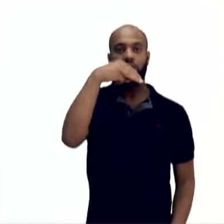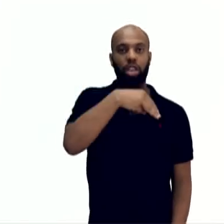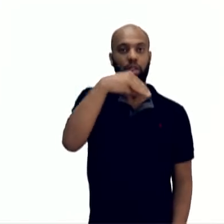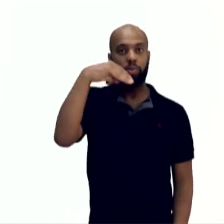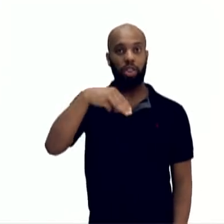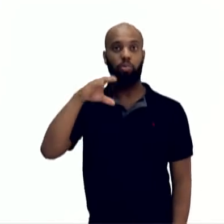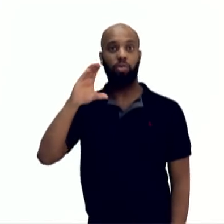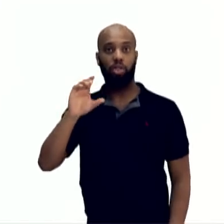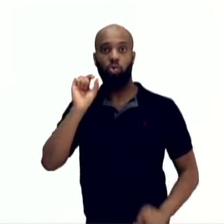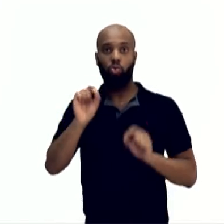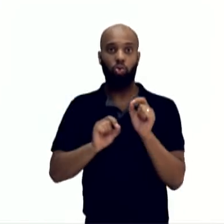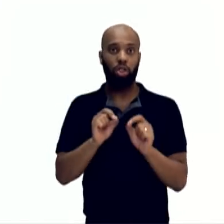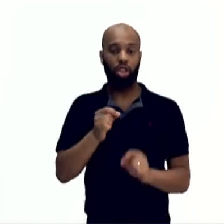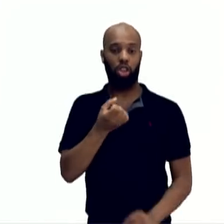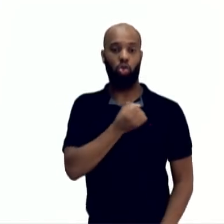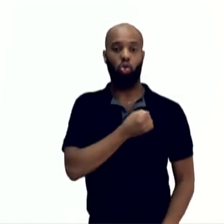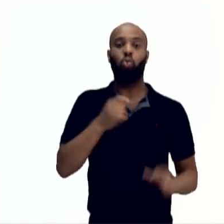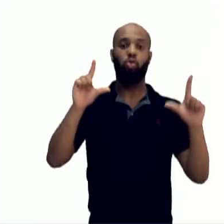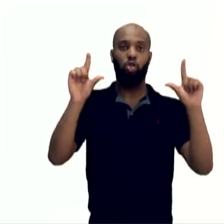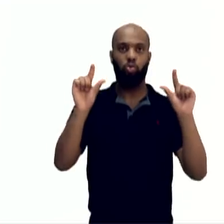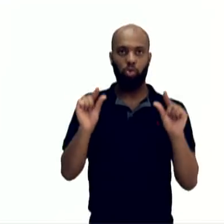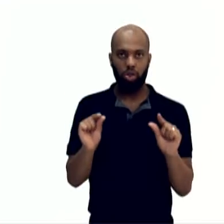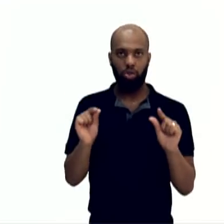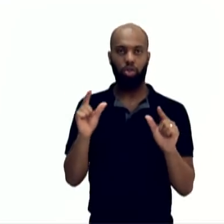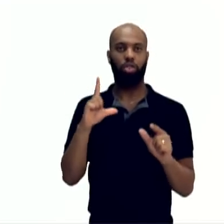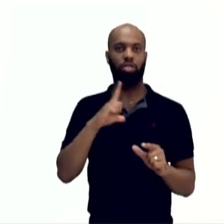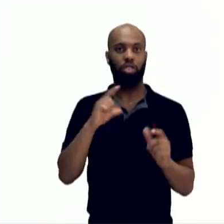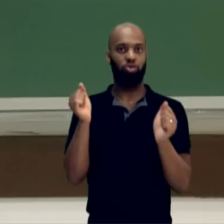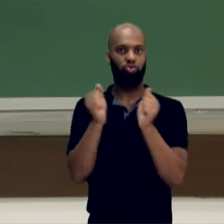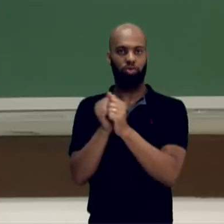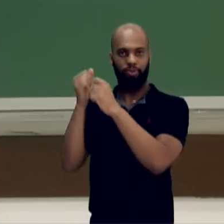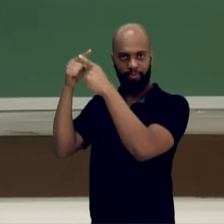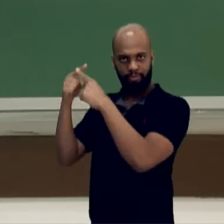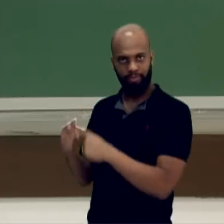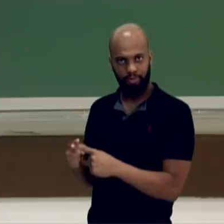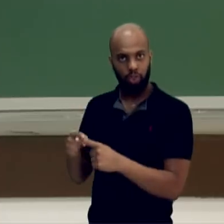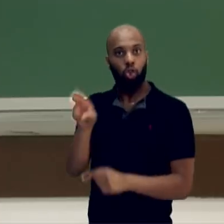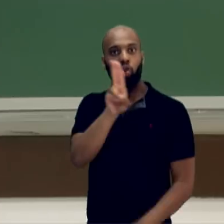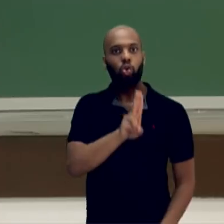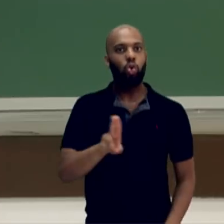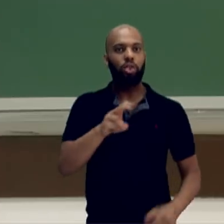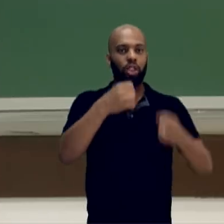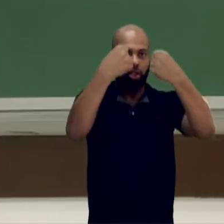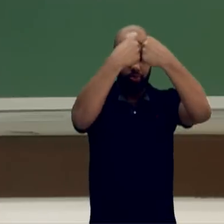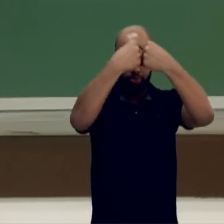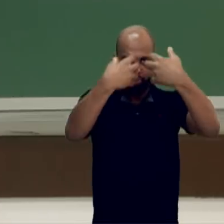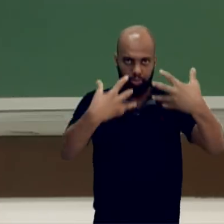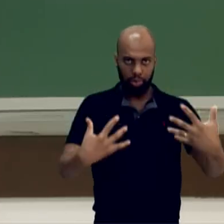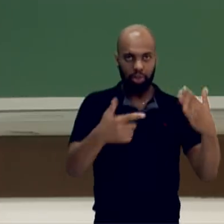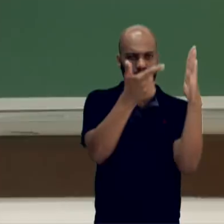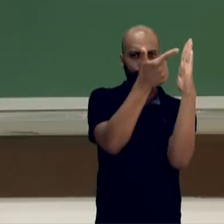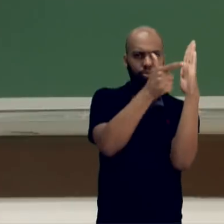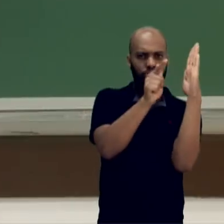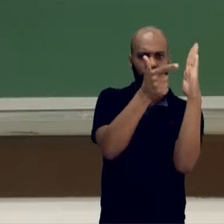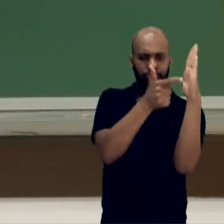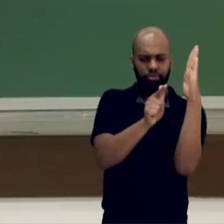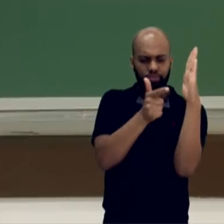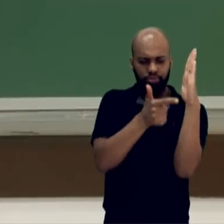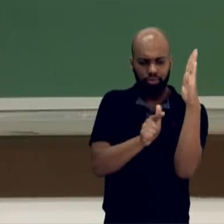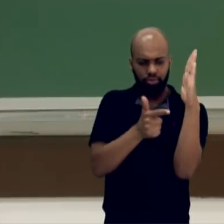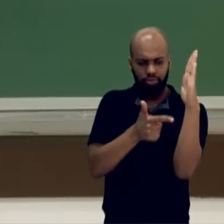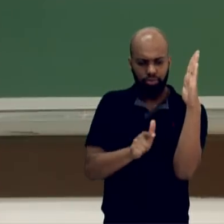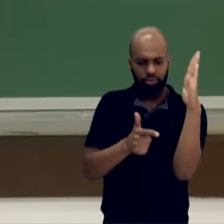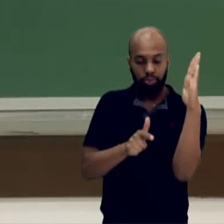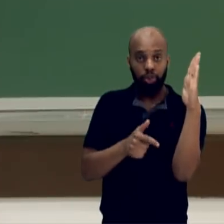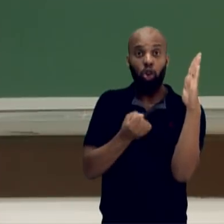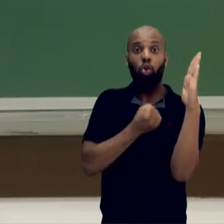mínimo múltiplo comum, utilizando a decomposição simultânea, que é utilizar a